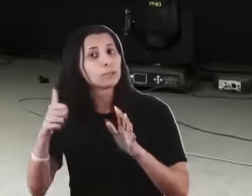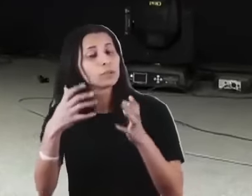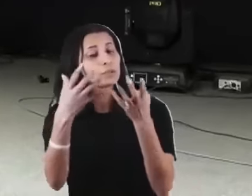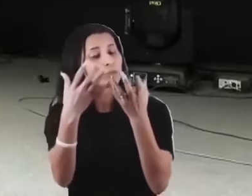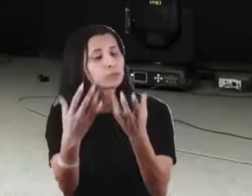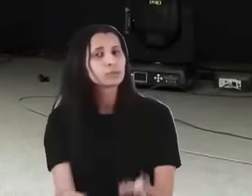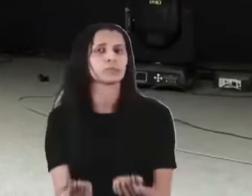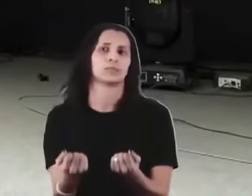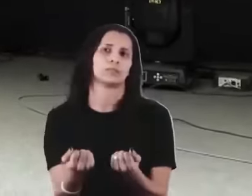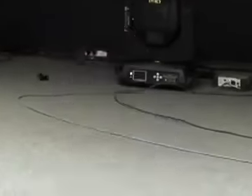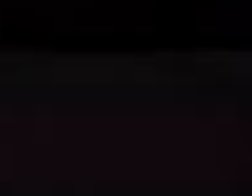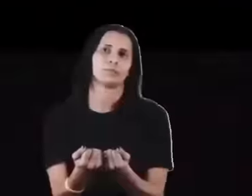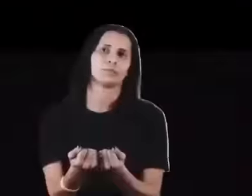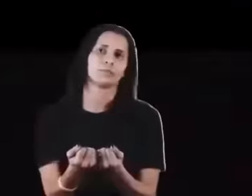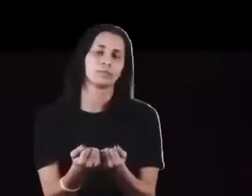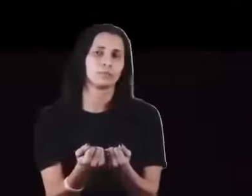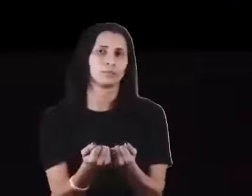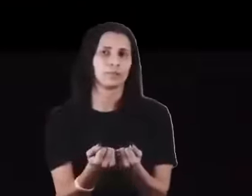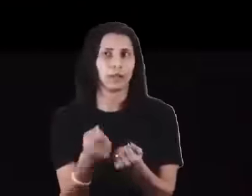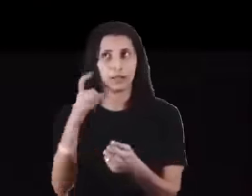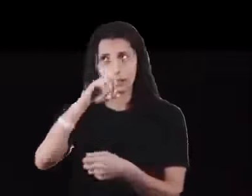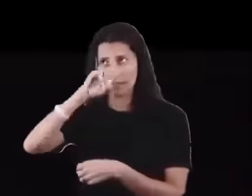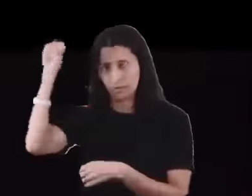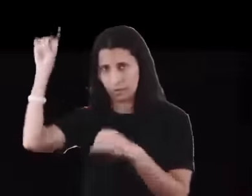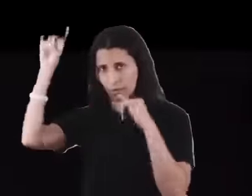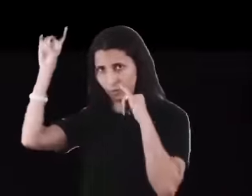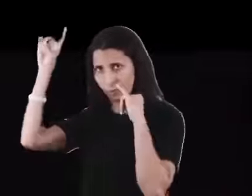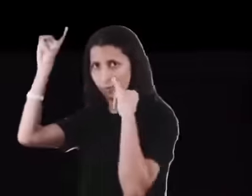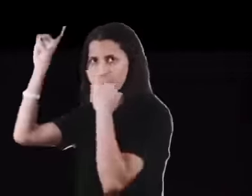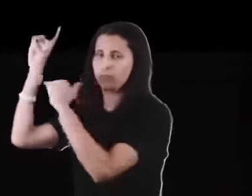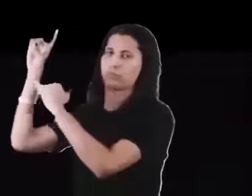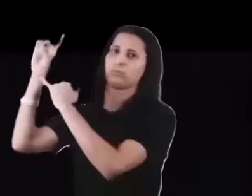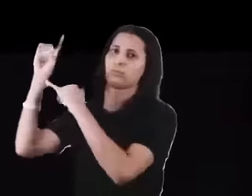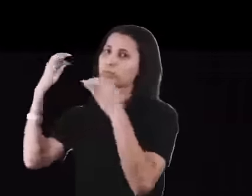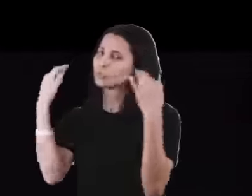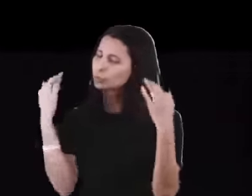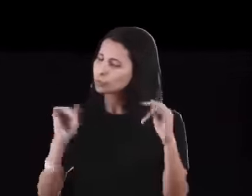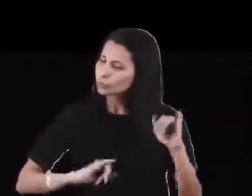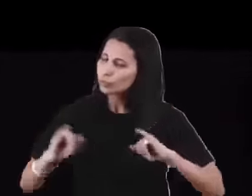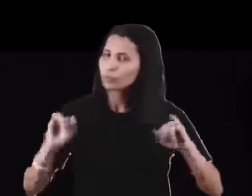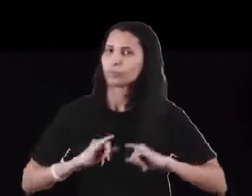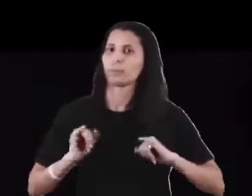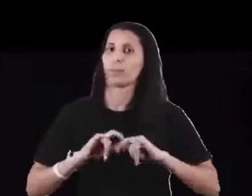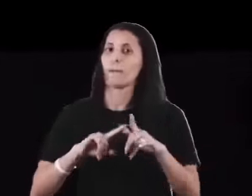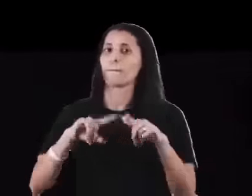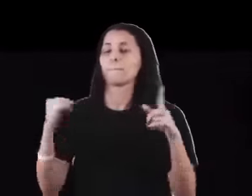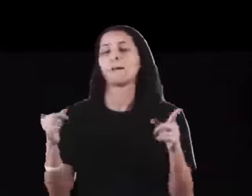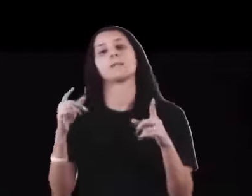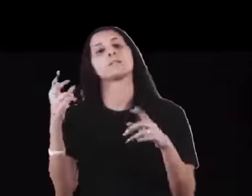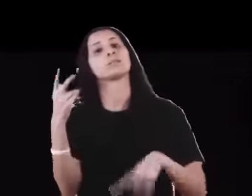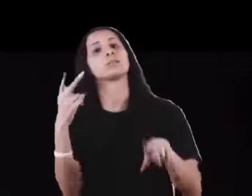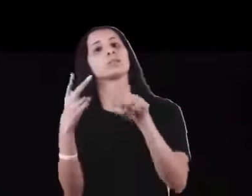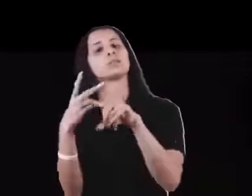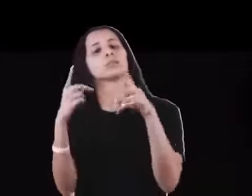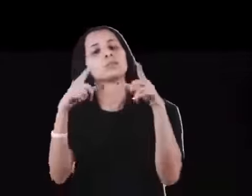deserto Deus ouviu sofrimento DH mas não segundo Deserto o texto diz que Deus através